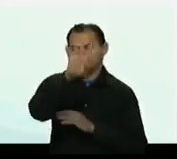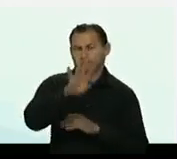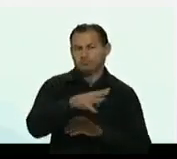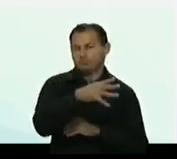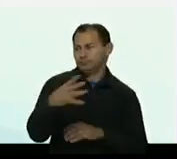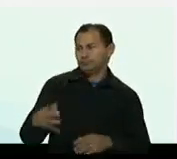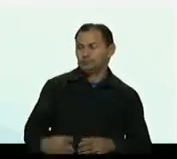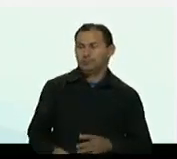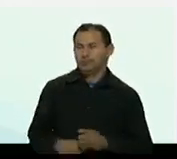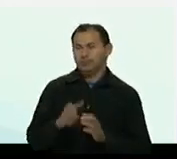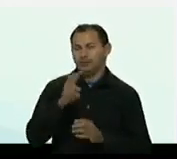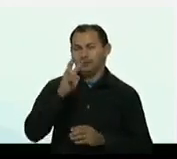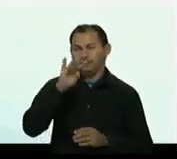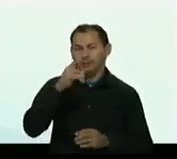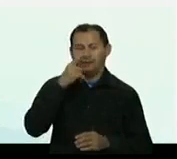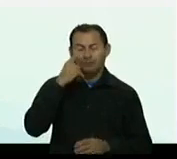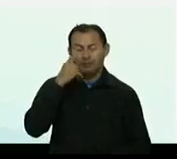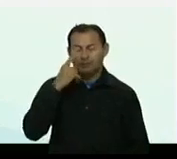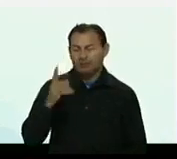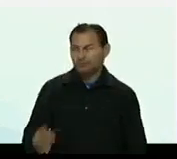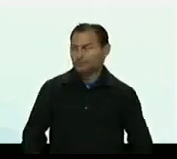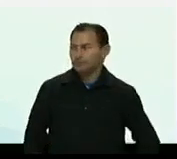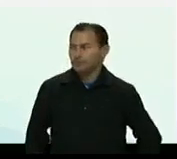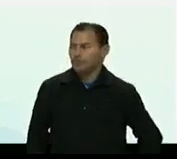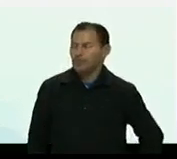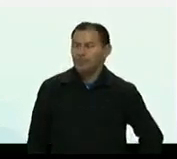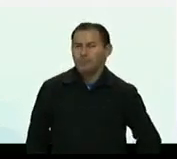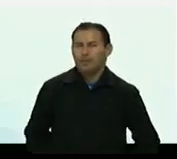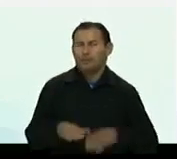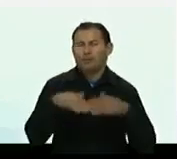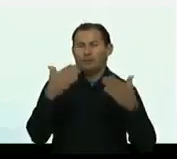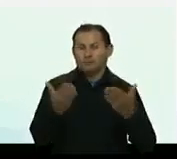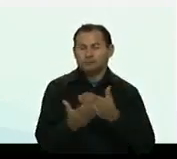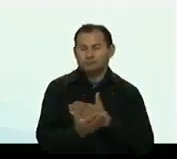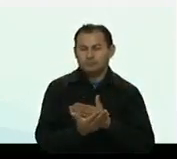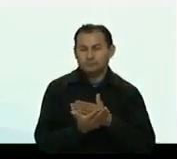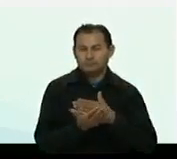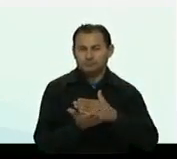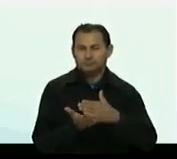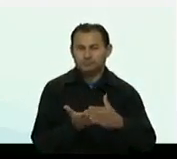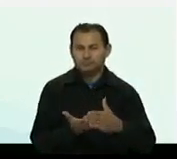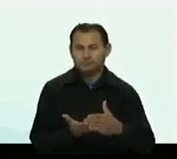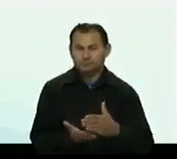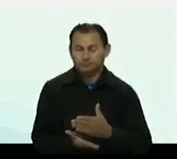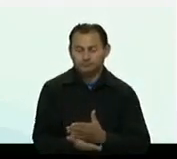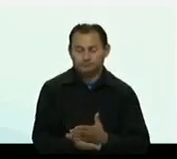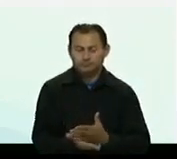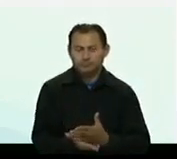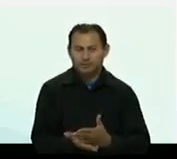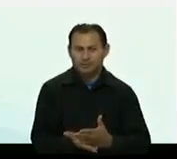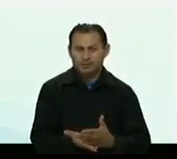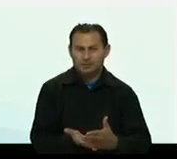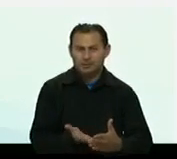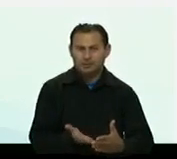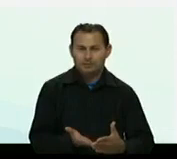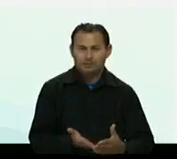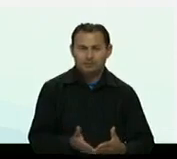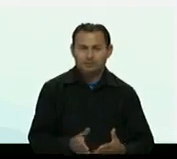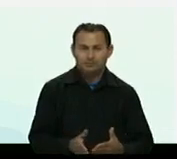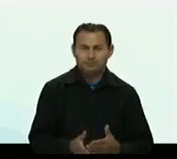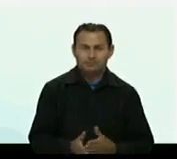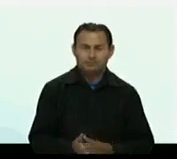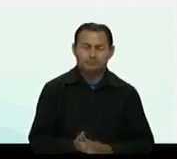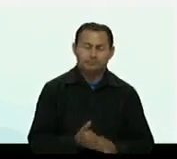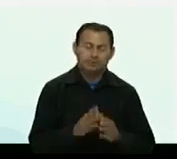ó, se a gente for ver, quando passa de 6, é mais